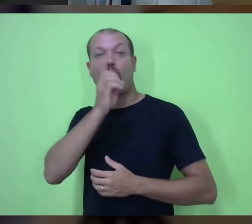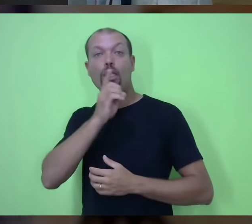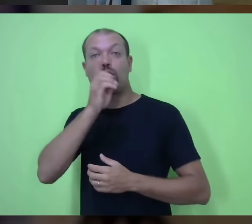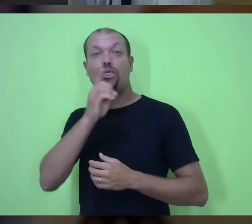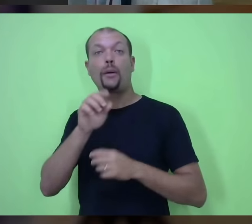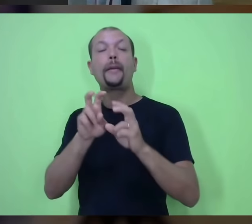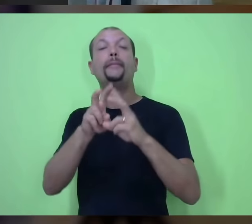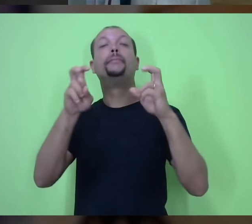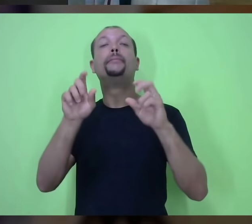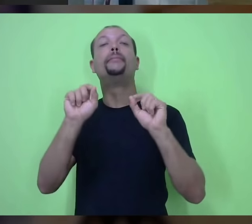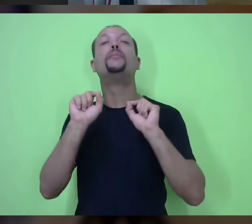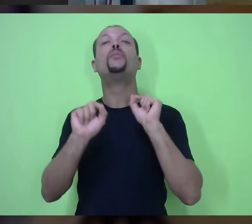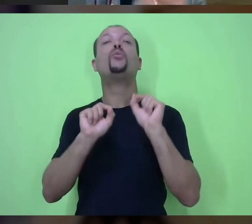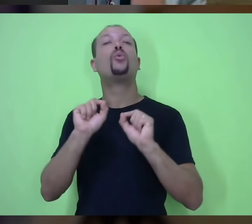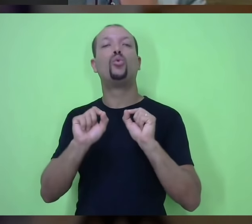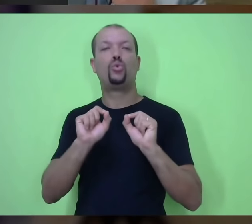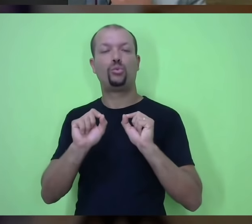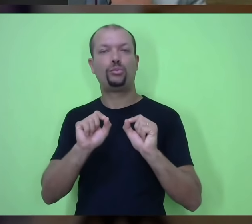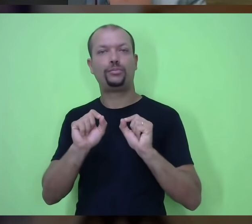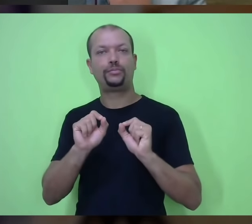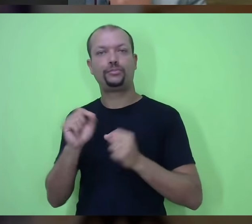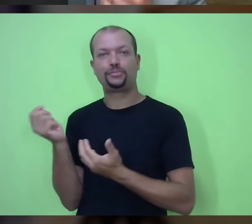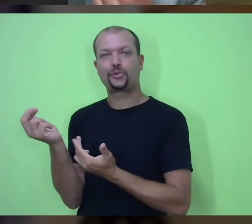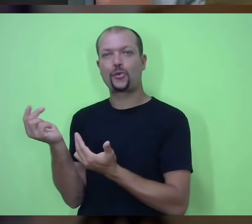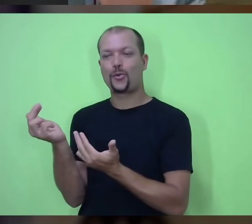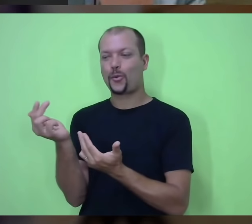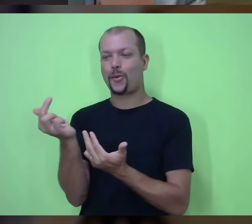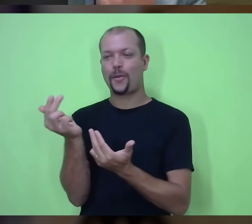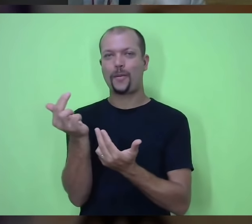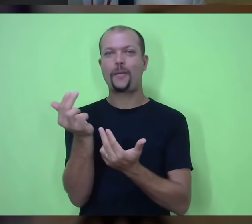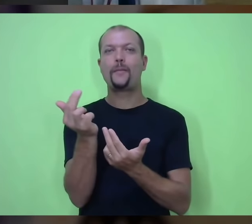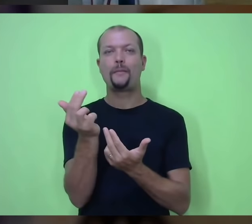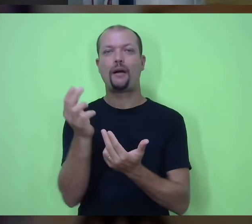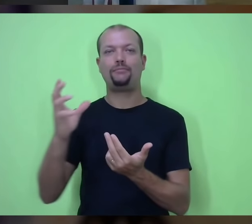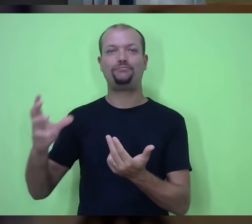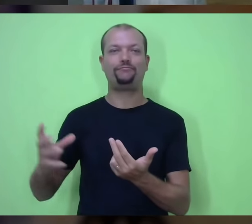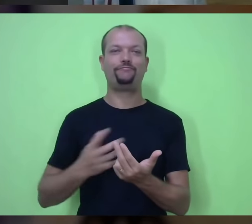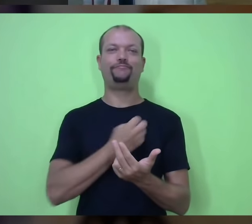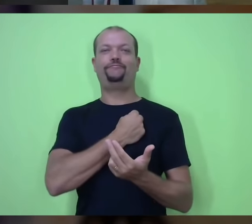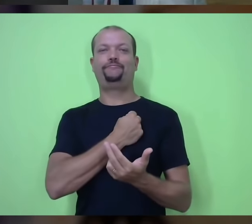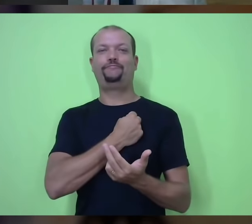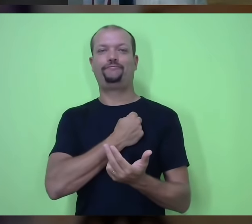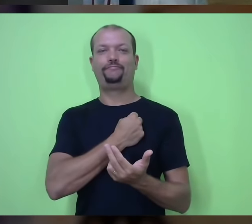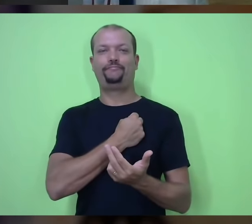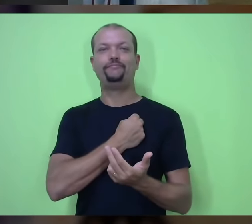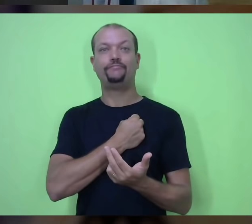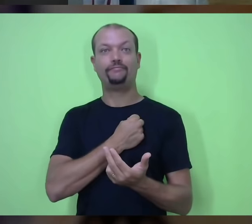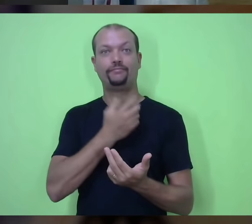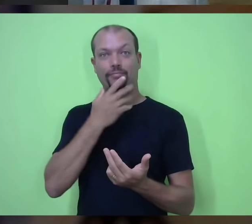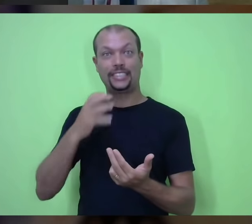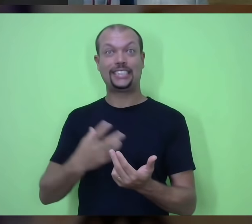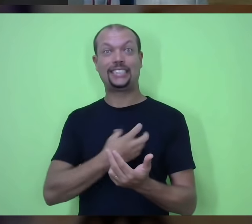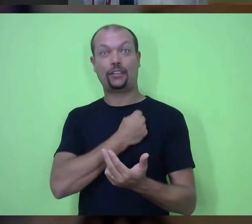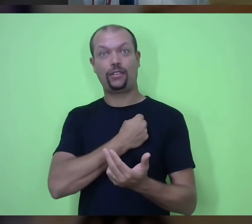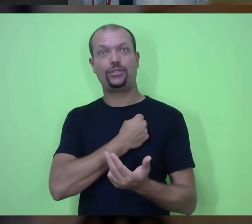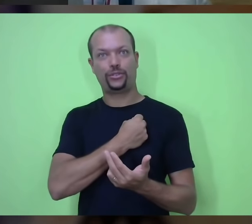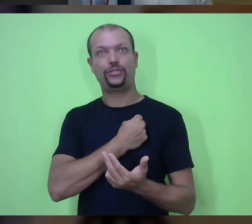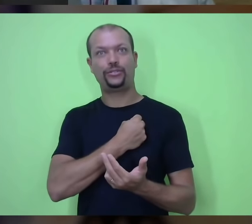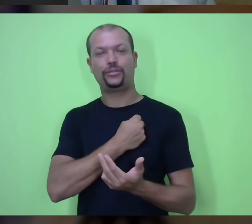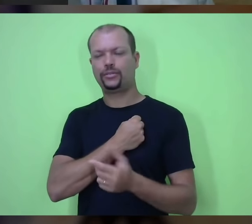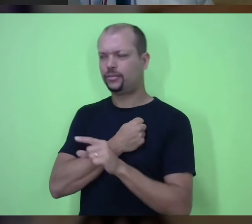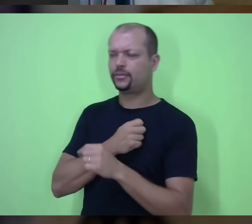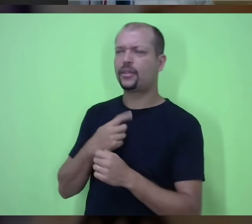de domingo tem como título O Irmão como Redentor. E eu começo aqui, então, pedindo ao pastor Bruno